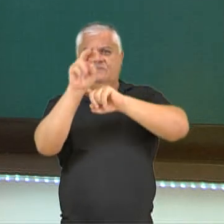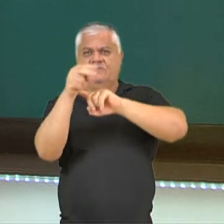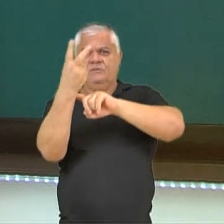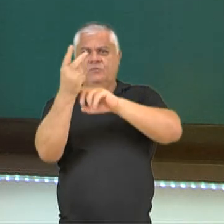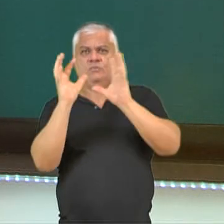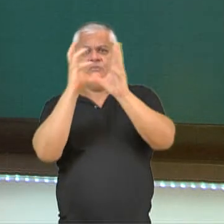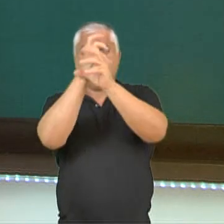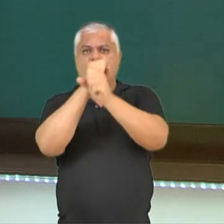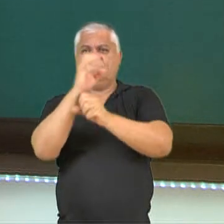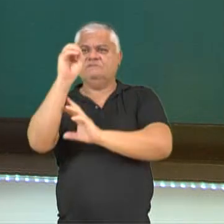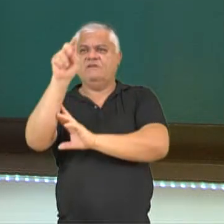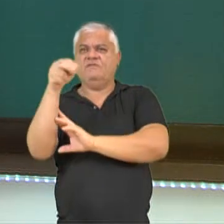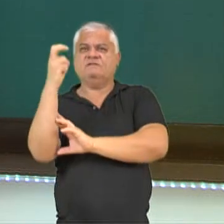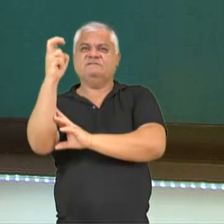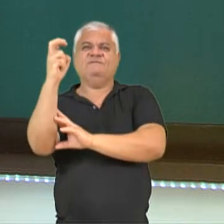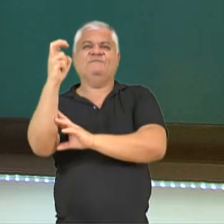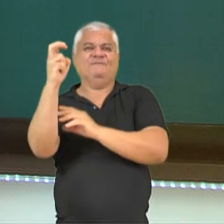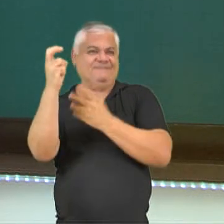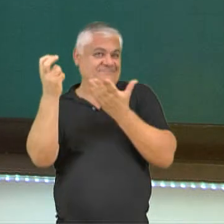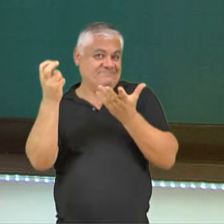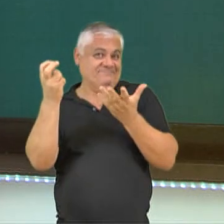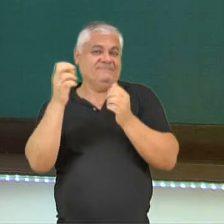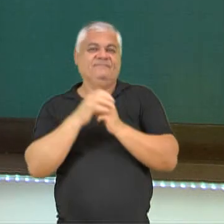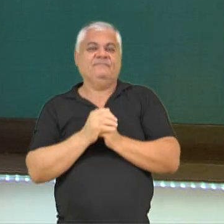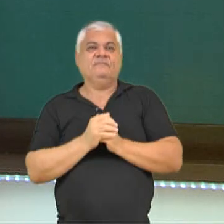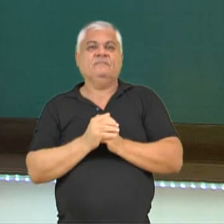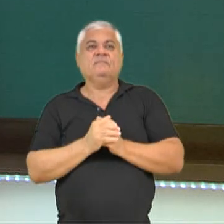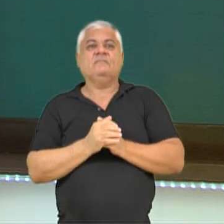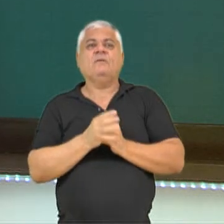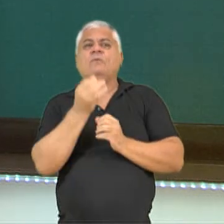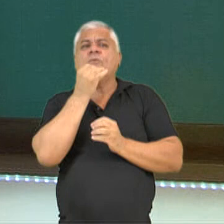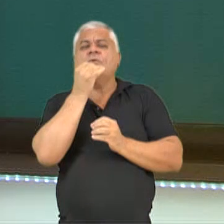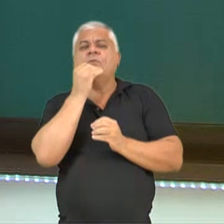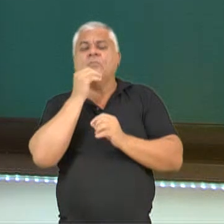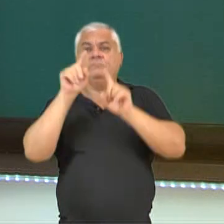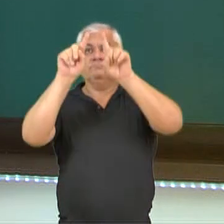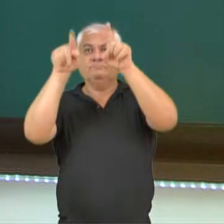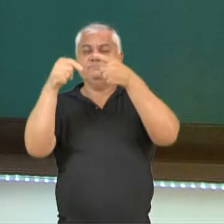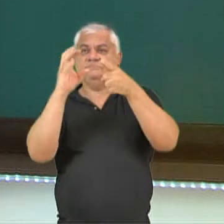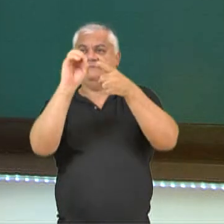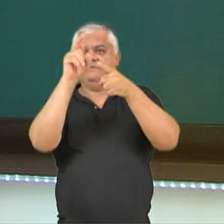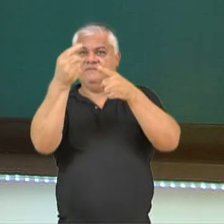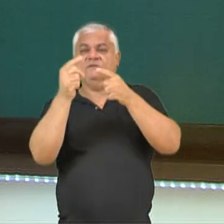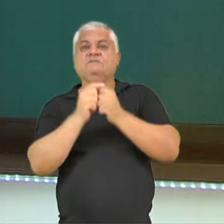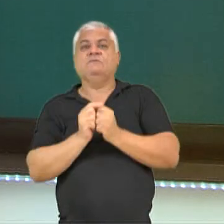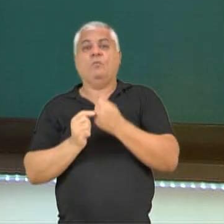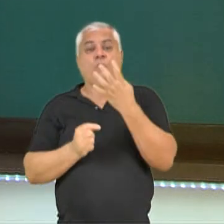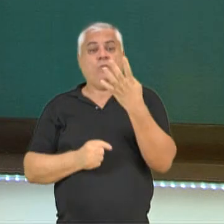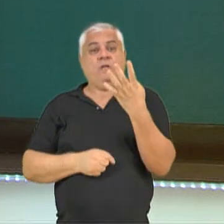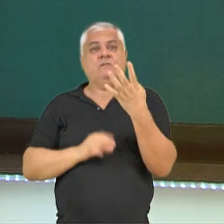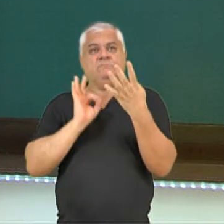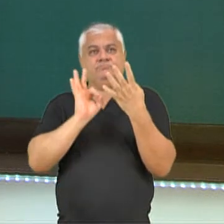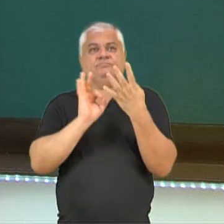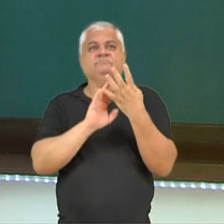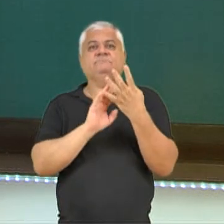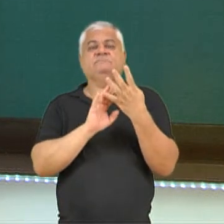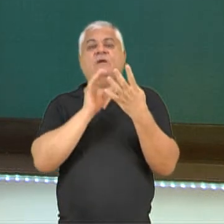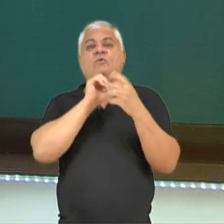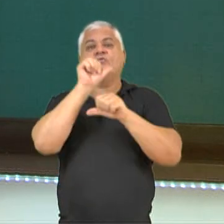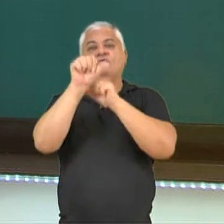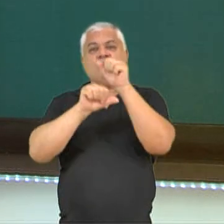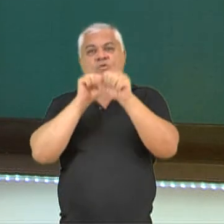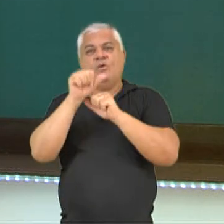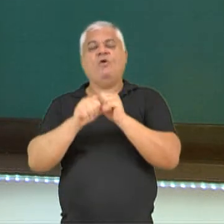0,2, que vai dar 0,5. E agora sim, eu aplico todo aquele processo para uma potência apenas. Senão, você teria